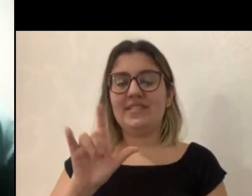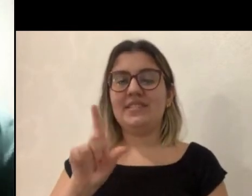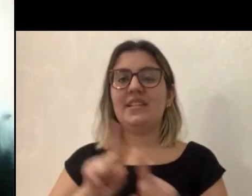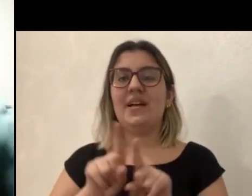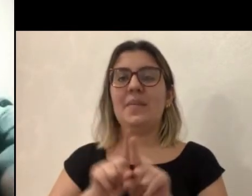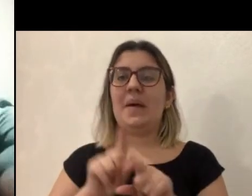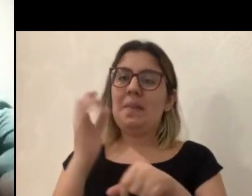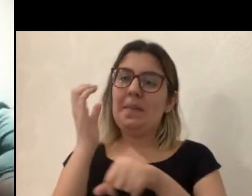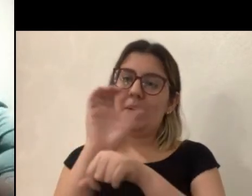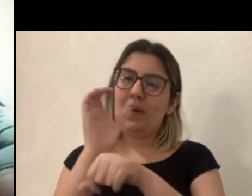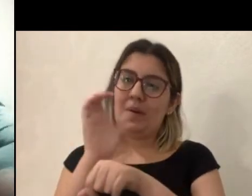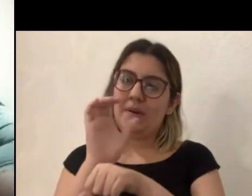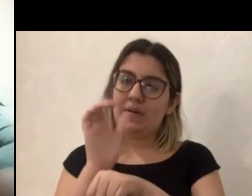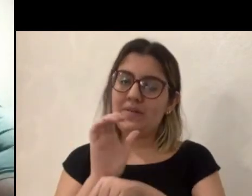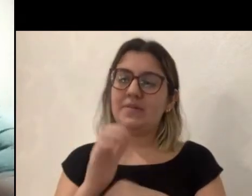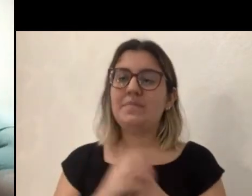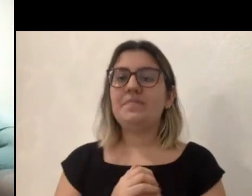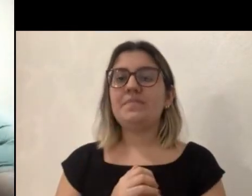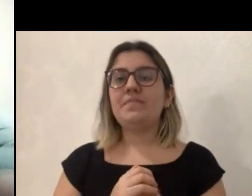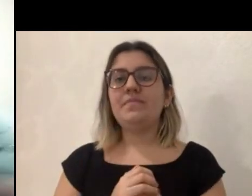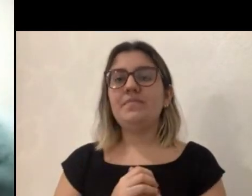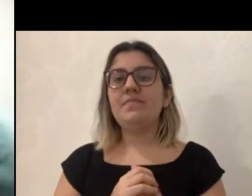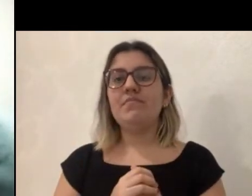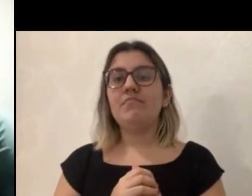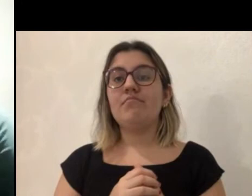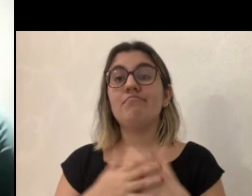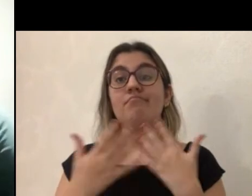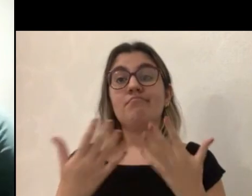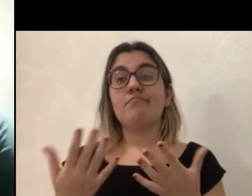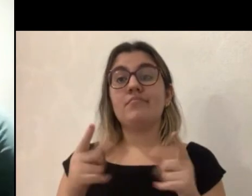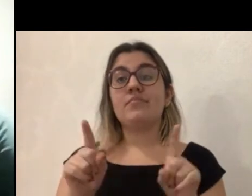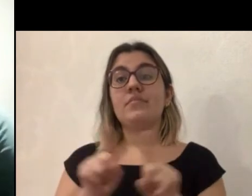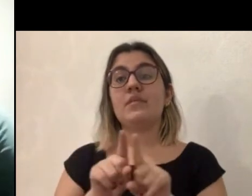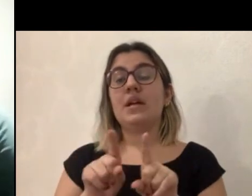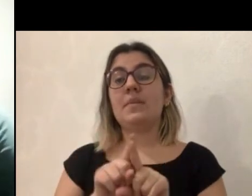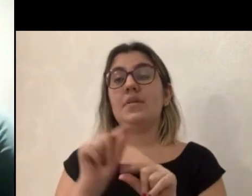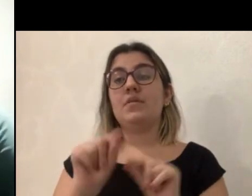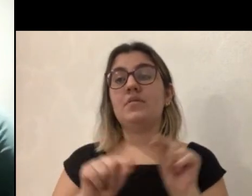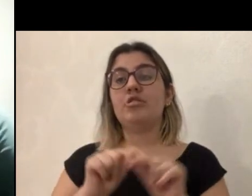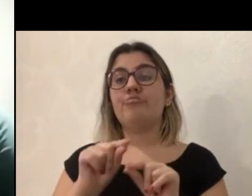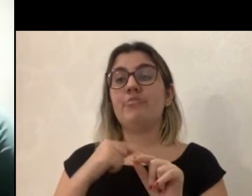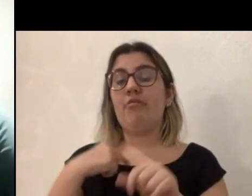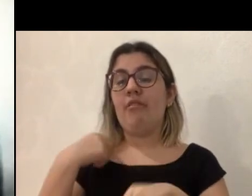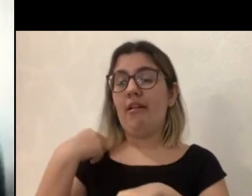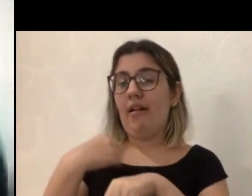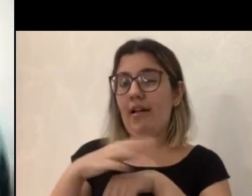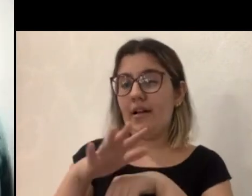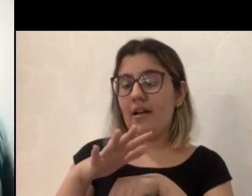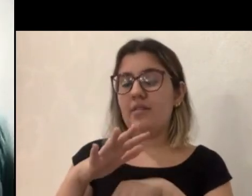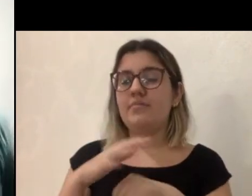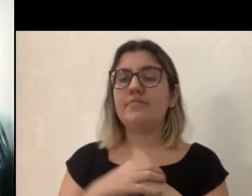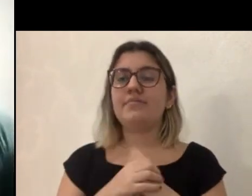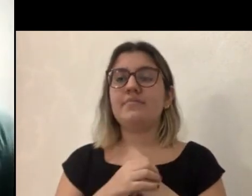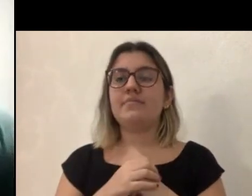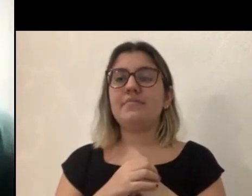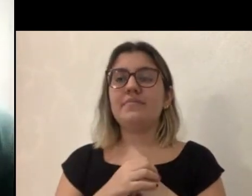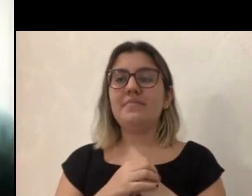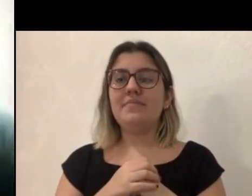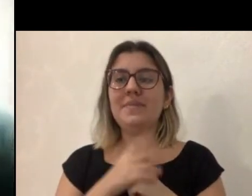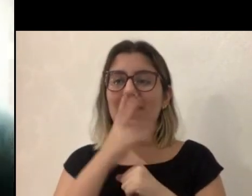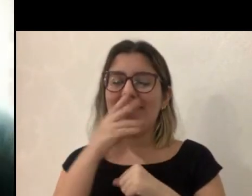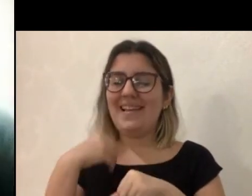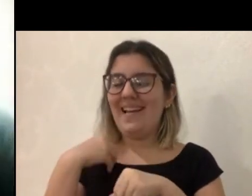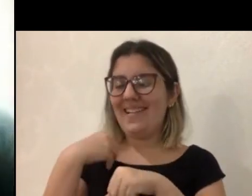A gente conhece pelo Insta e algumas postagens. E deixar